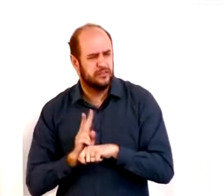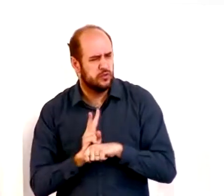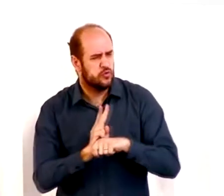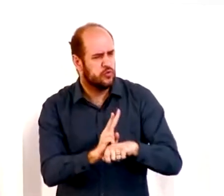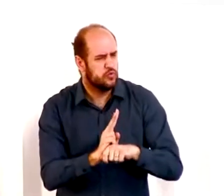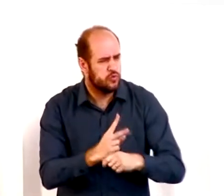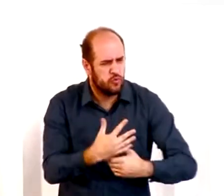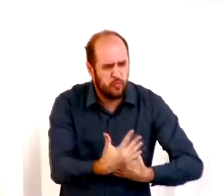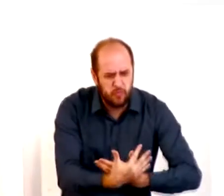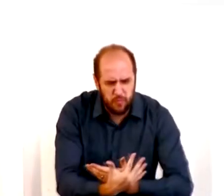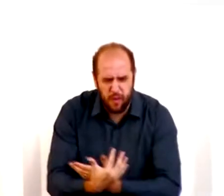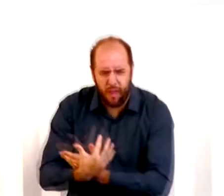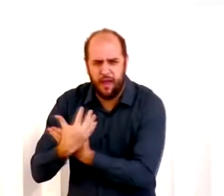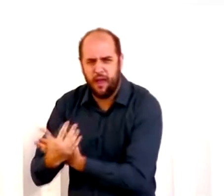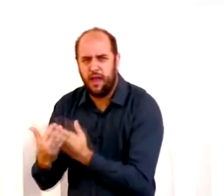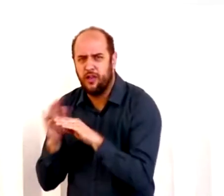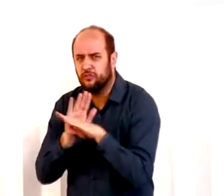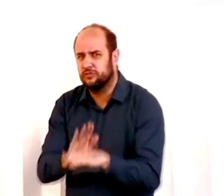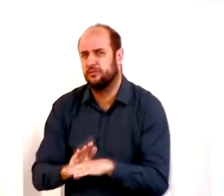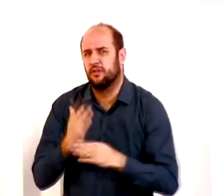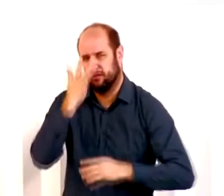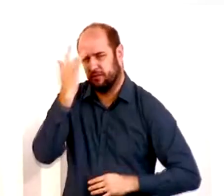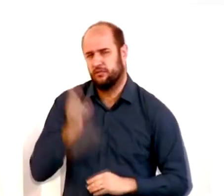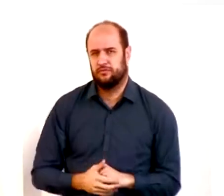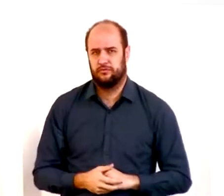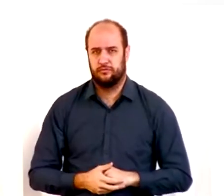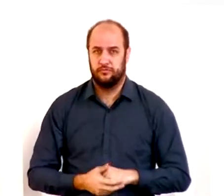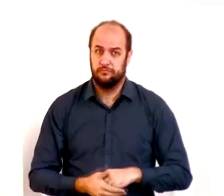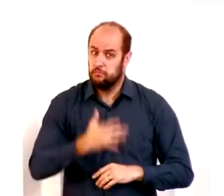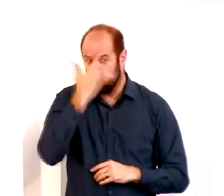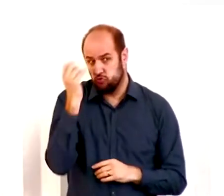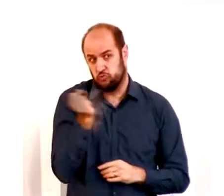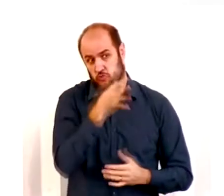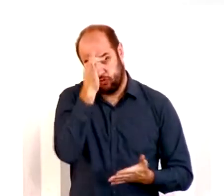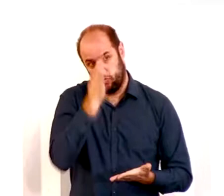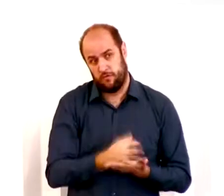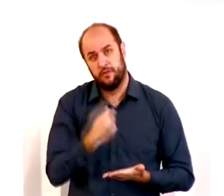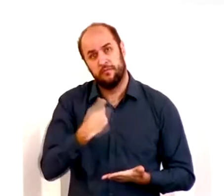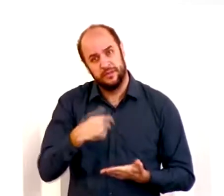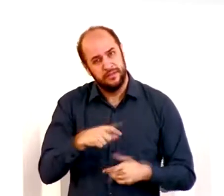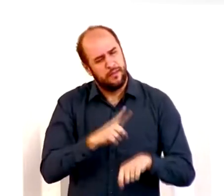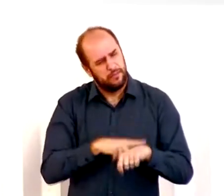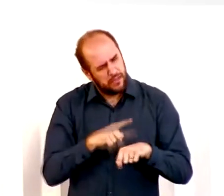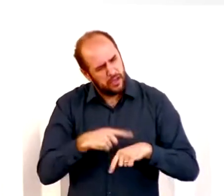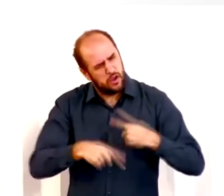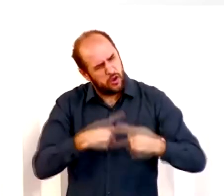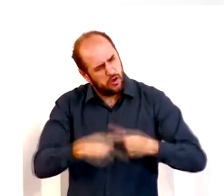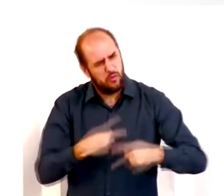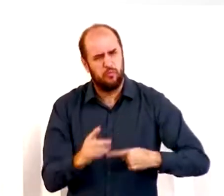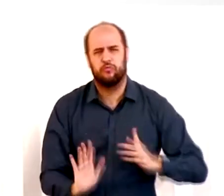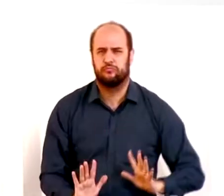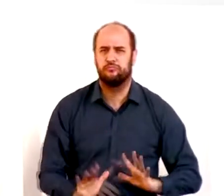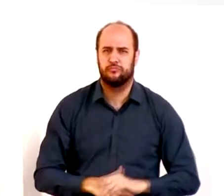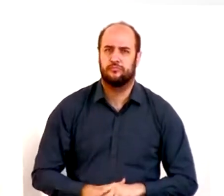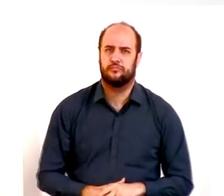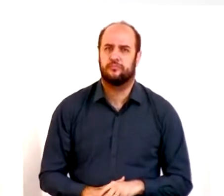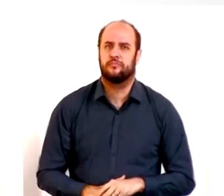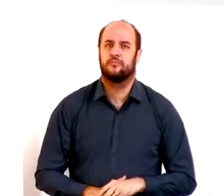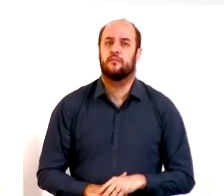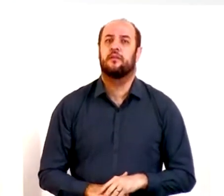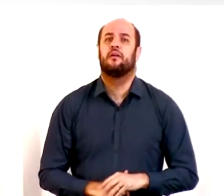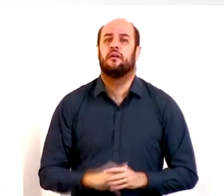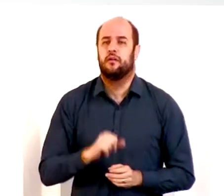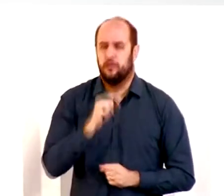O novo na fé provavelmente precisa de tempo para entender. Primeiro ele precisa, e ele normalmente faz isso, ele precisa